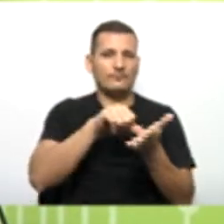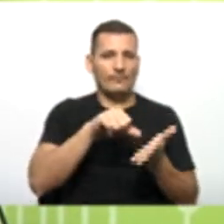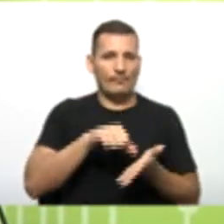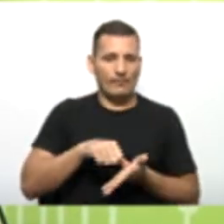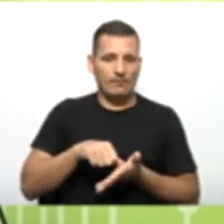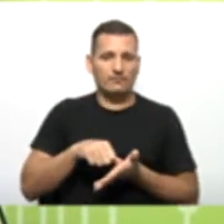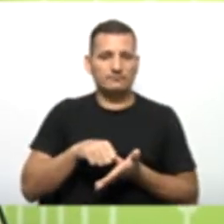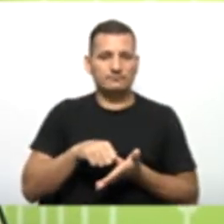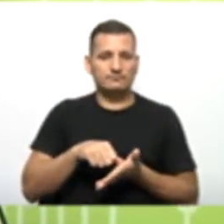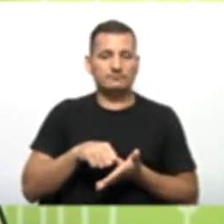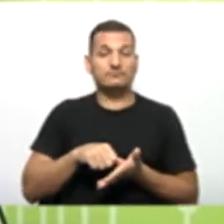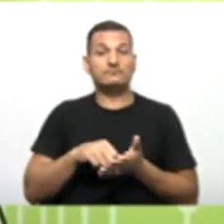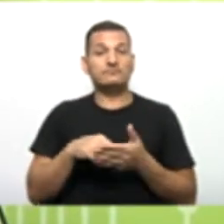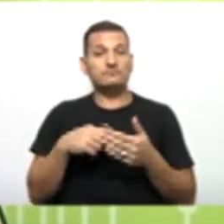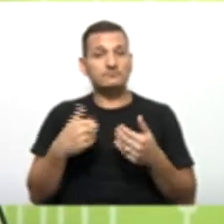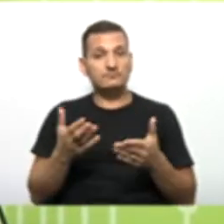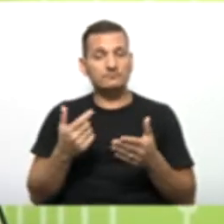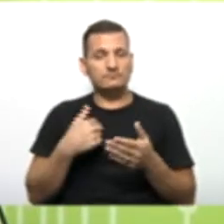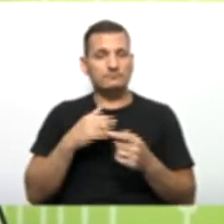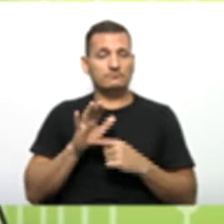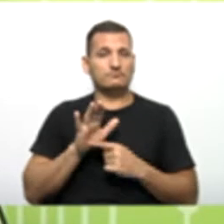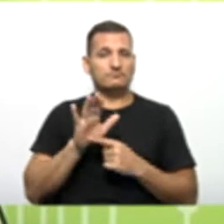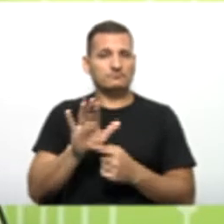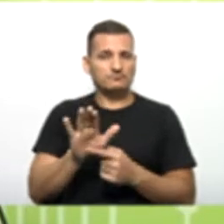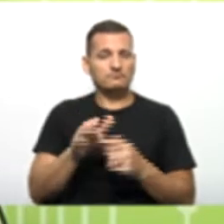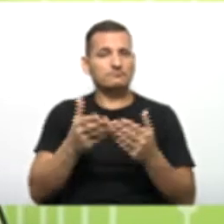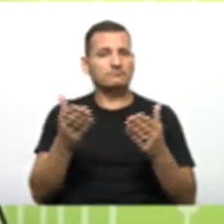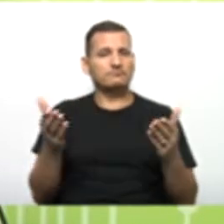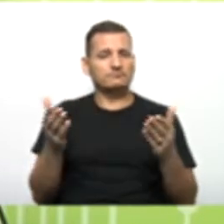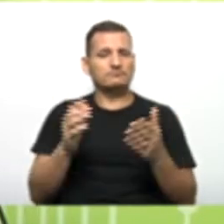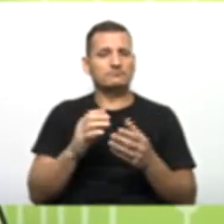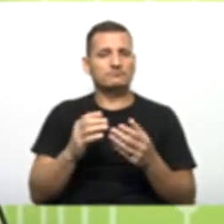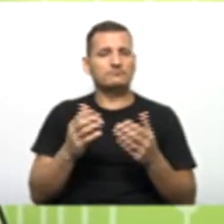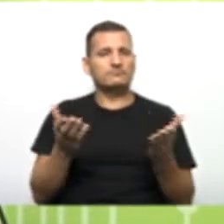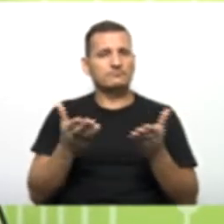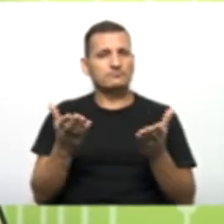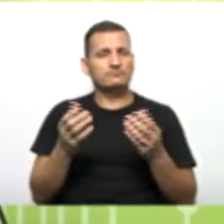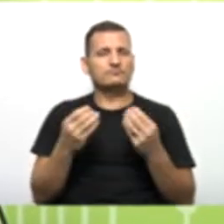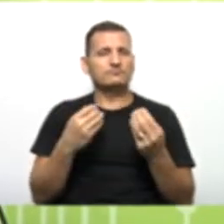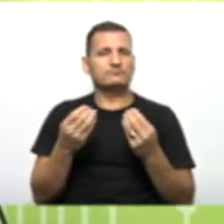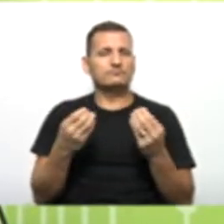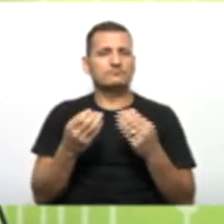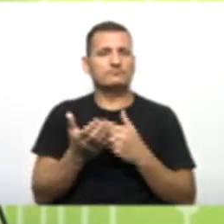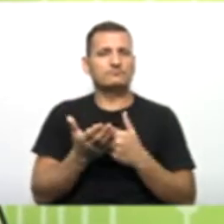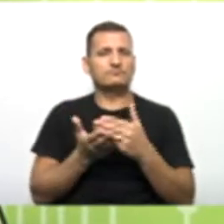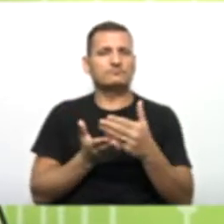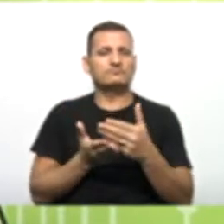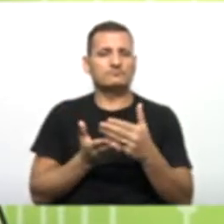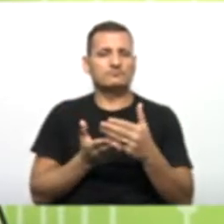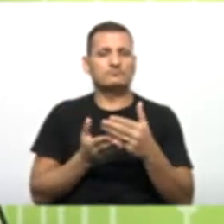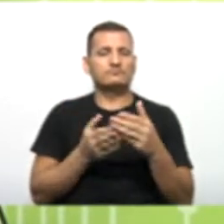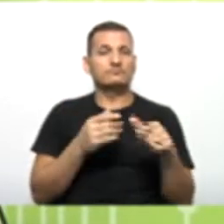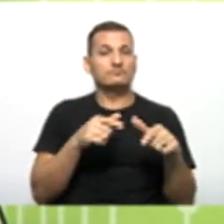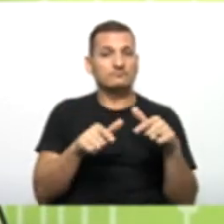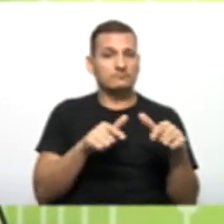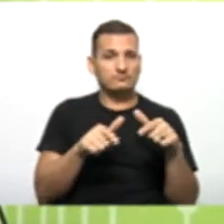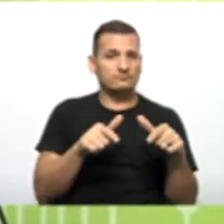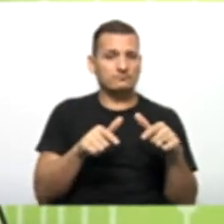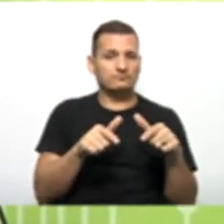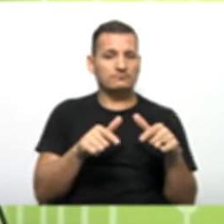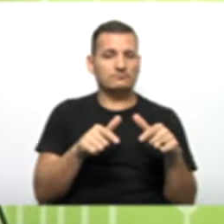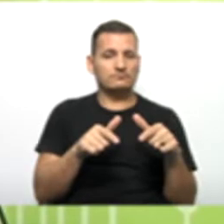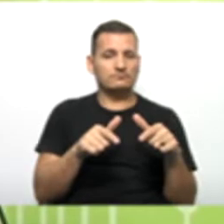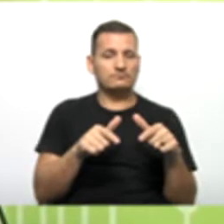vou mostrar pra vocês agora que como eu inicio os trabalhos para que rod